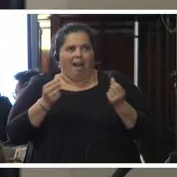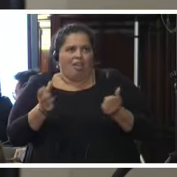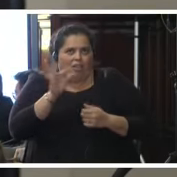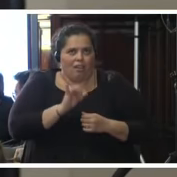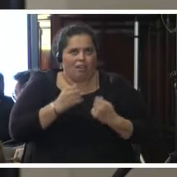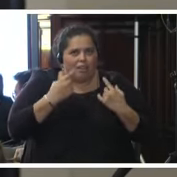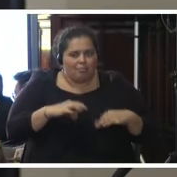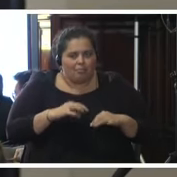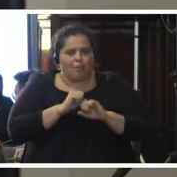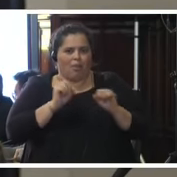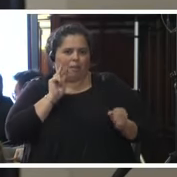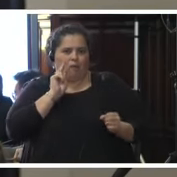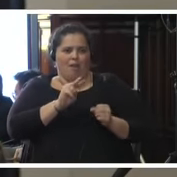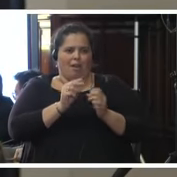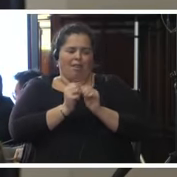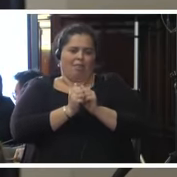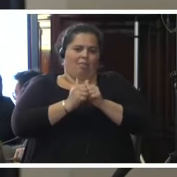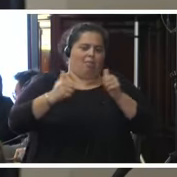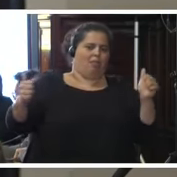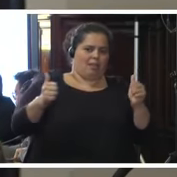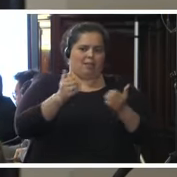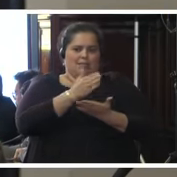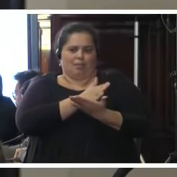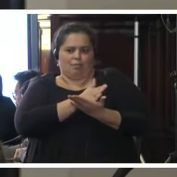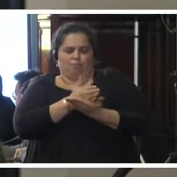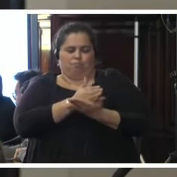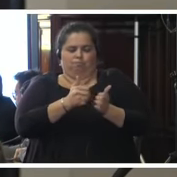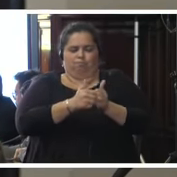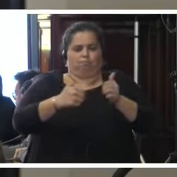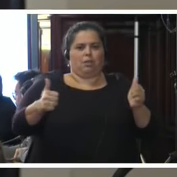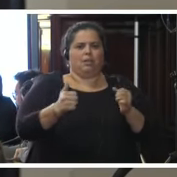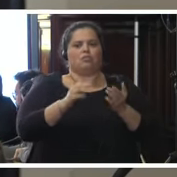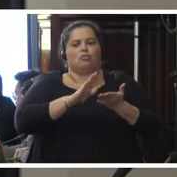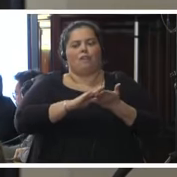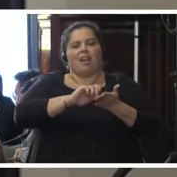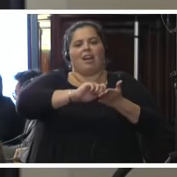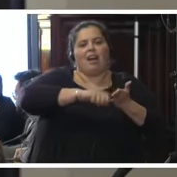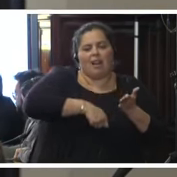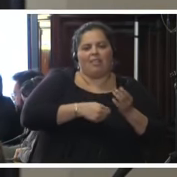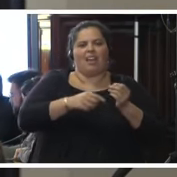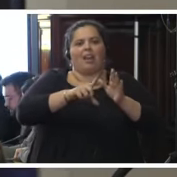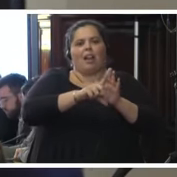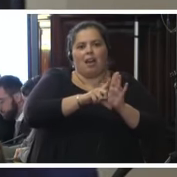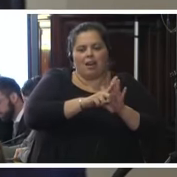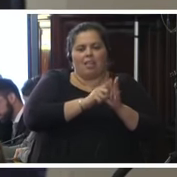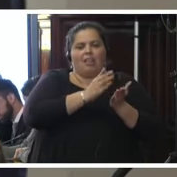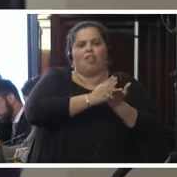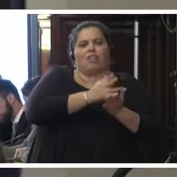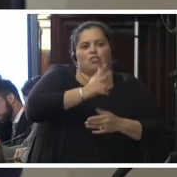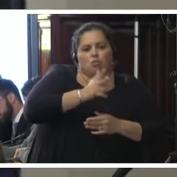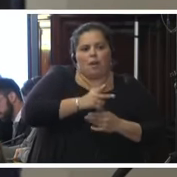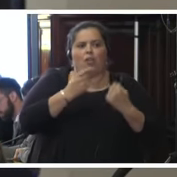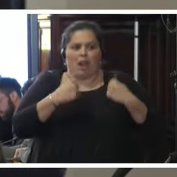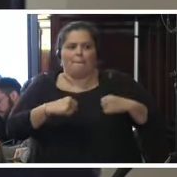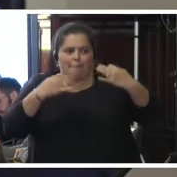enorme entre as garantias, a legalidade, os direitos humanos e a prática. Então, quero ver algumas